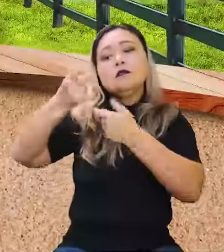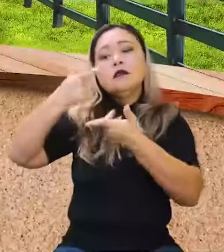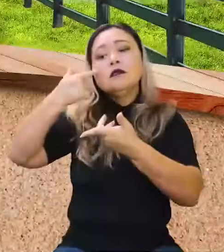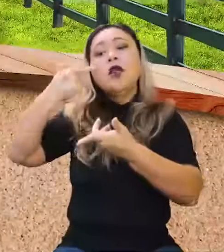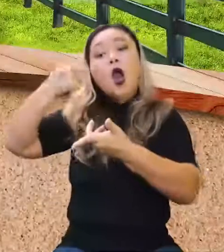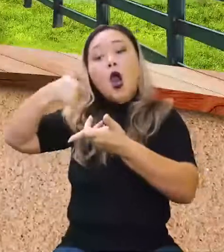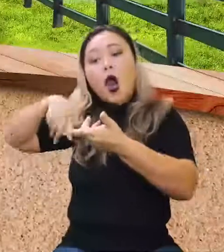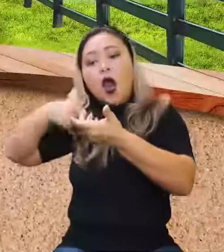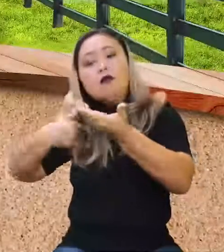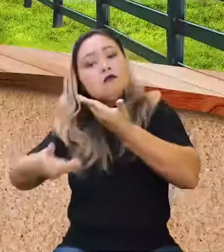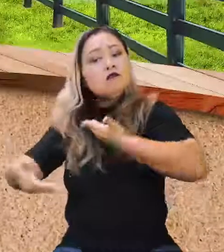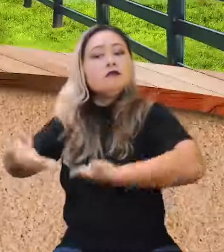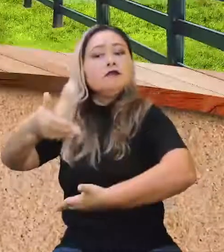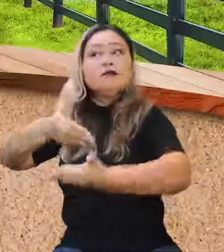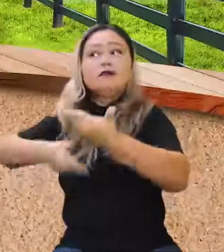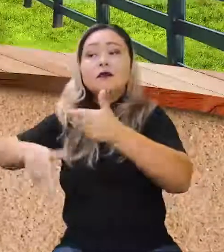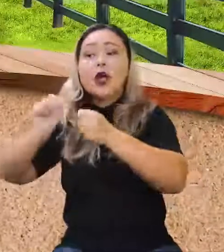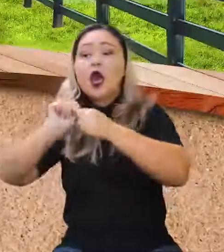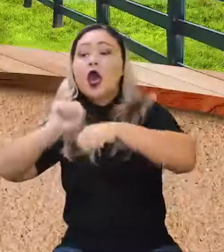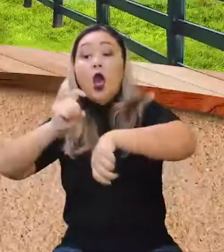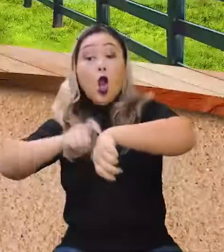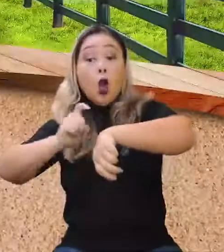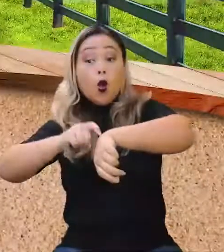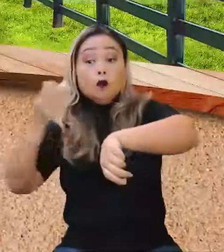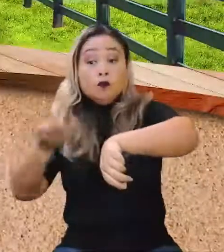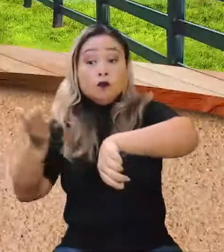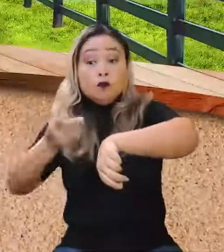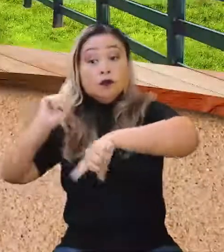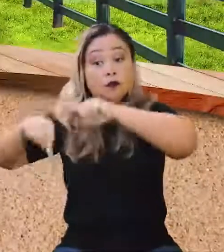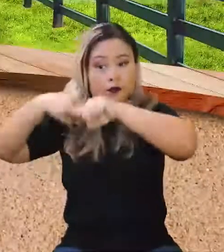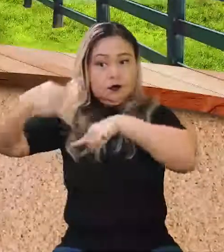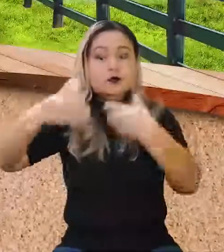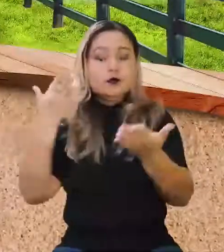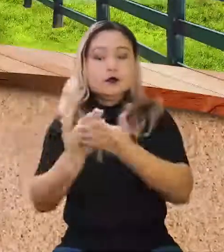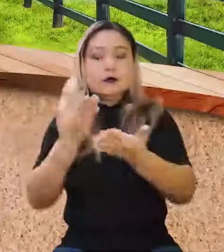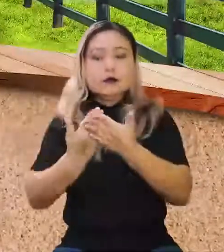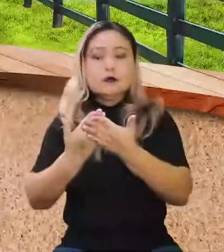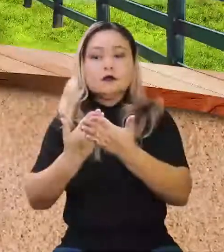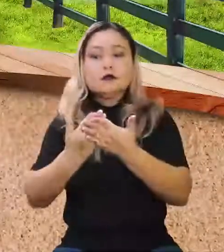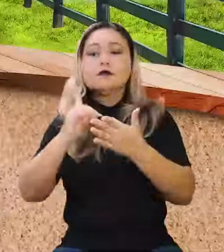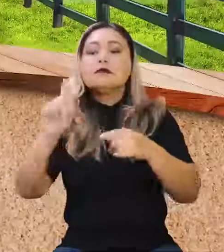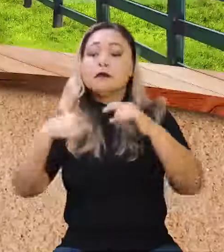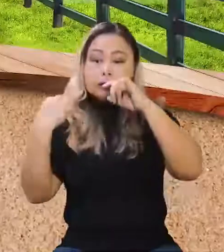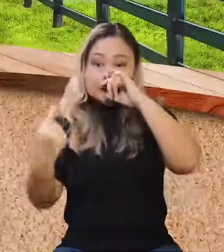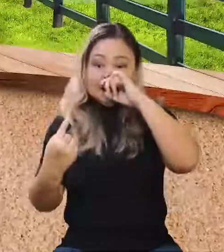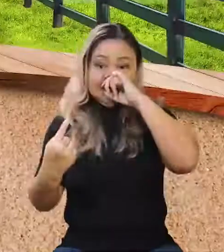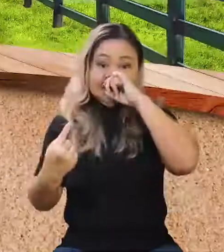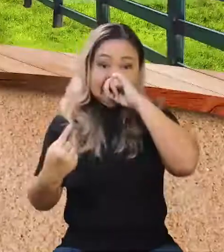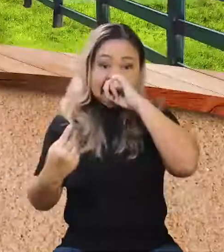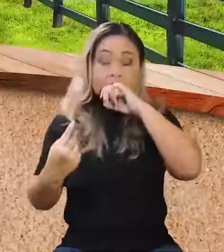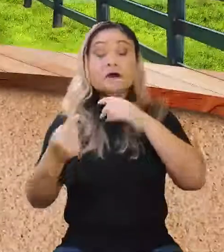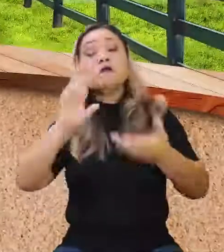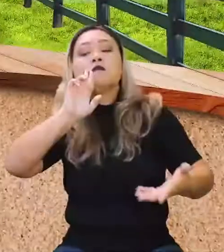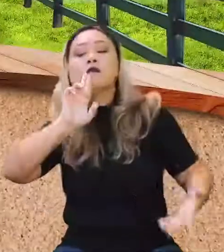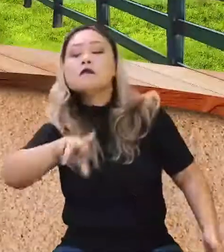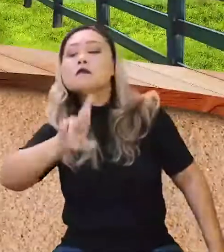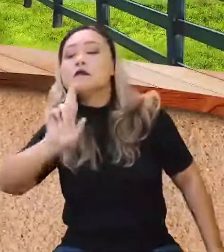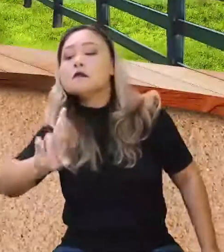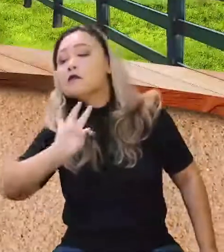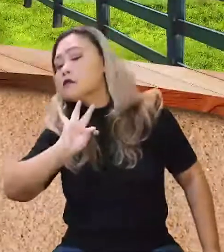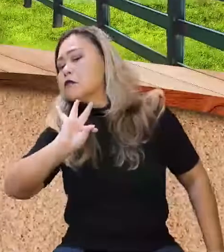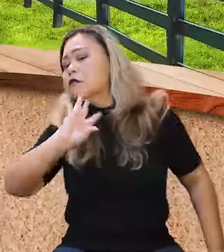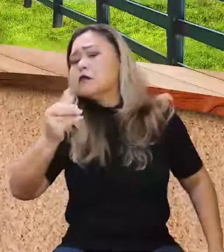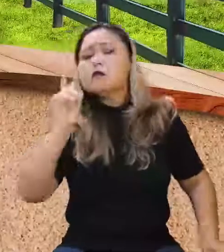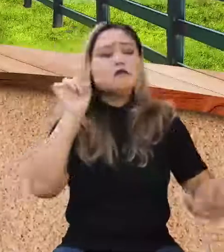gente, socializa, se não der tempo nessa aula, mas na próxima a gente responde todos